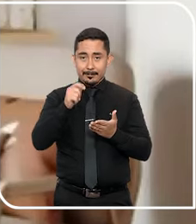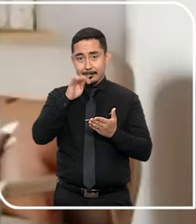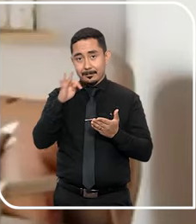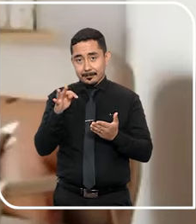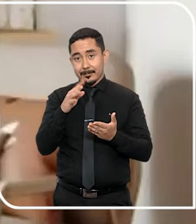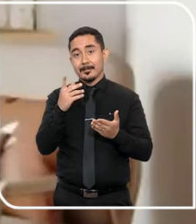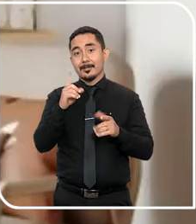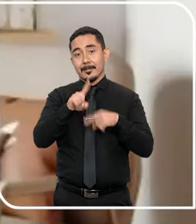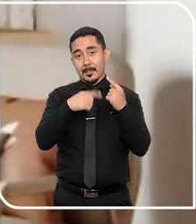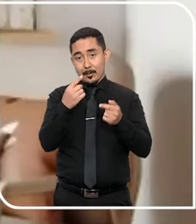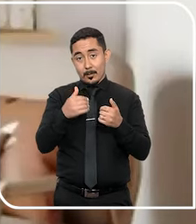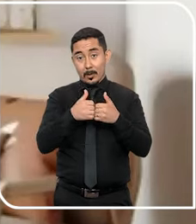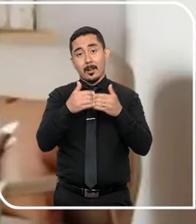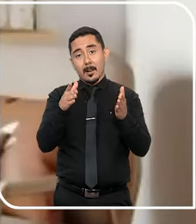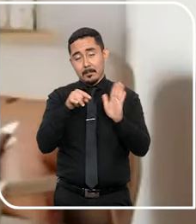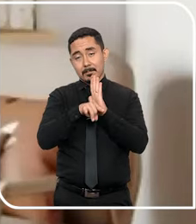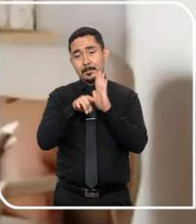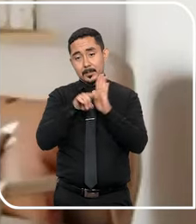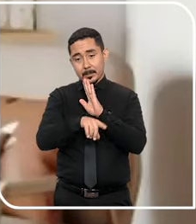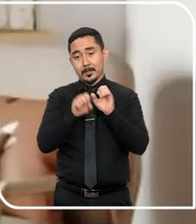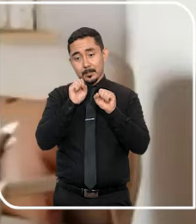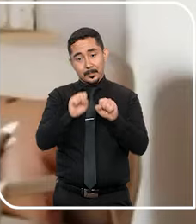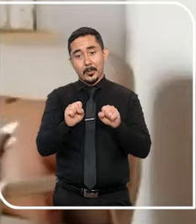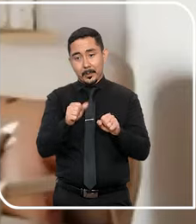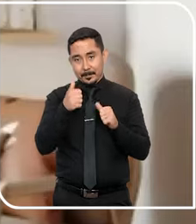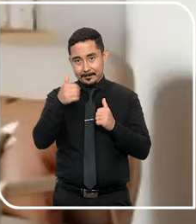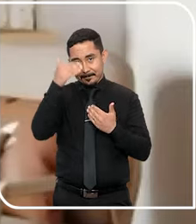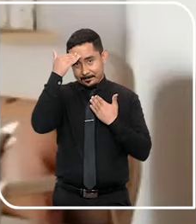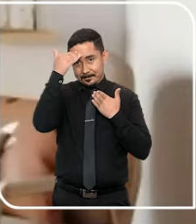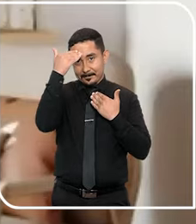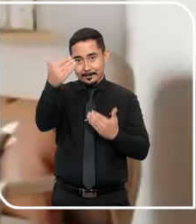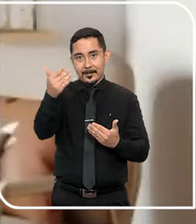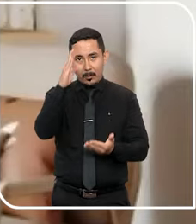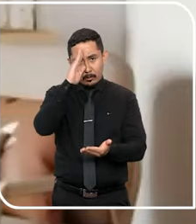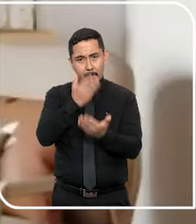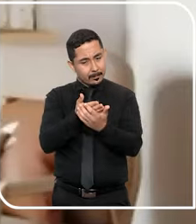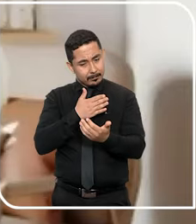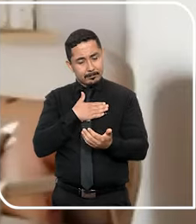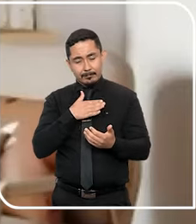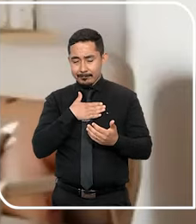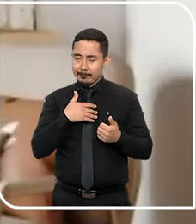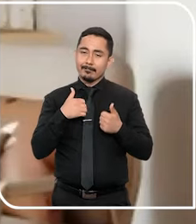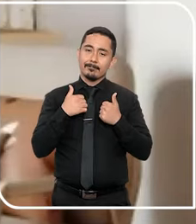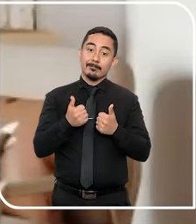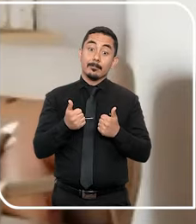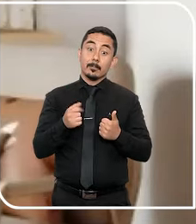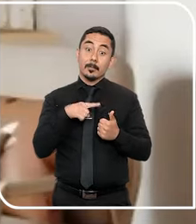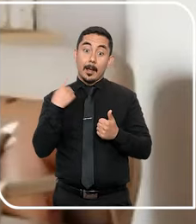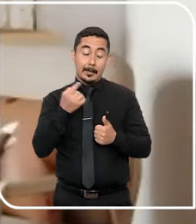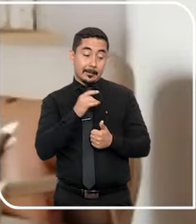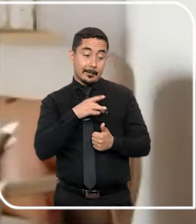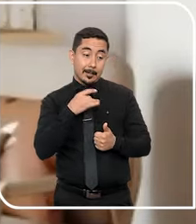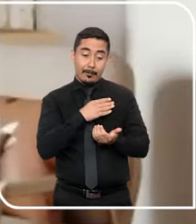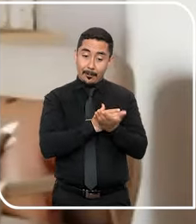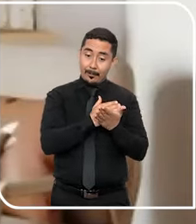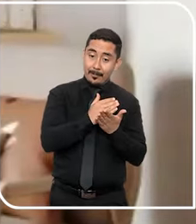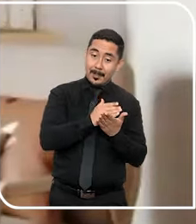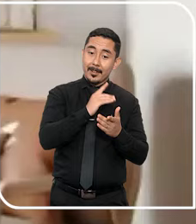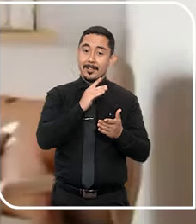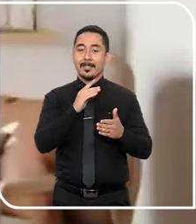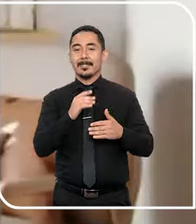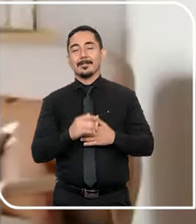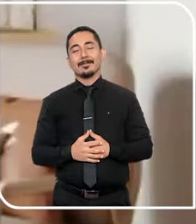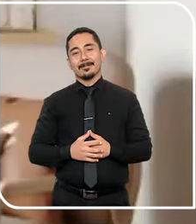n depois a gente vai abrir para as perguntas tá bom e muito obrigada pela confiança a gente fica meio nervosa no